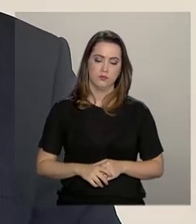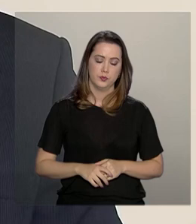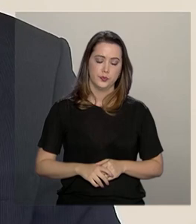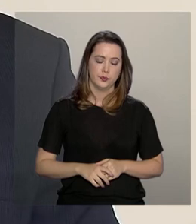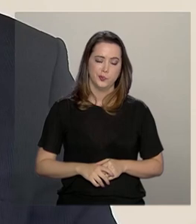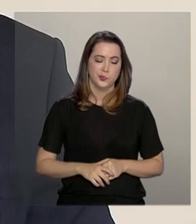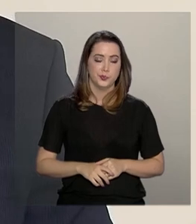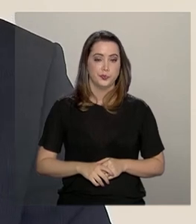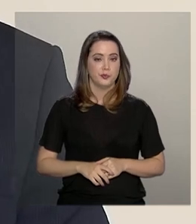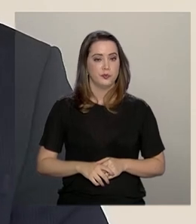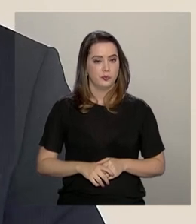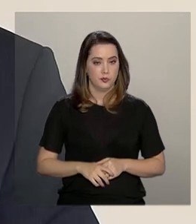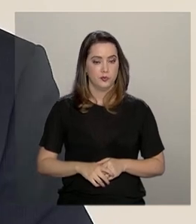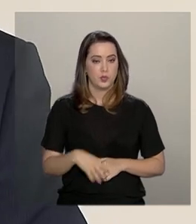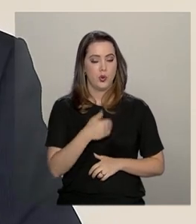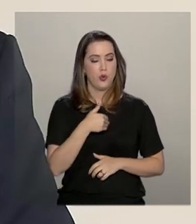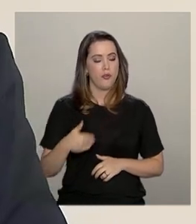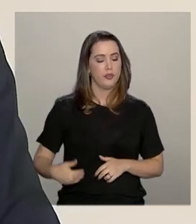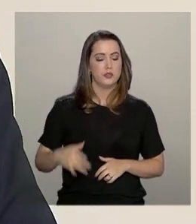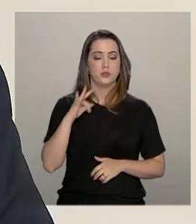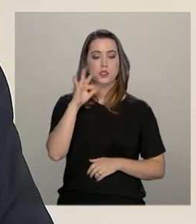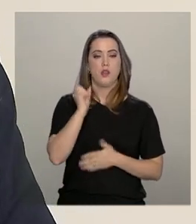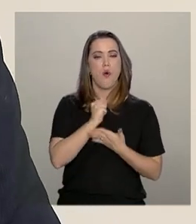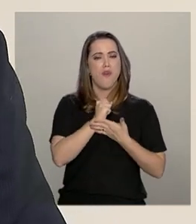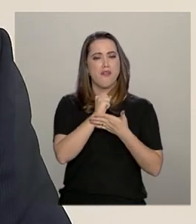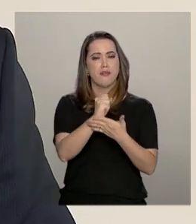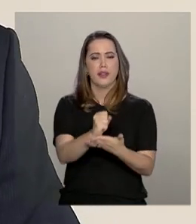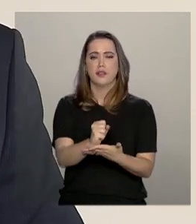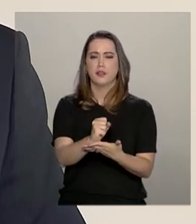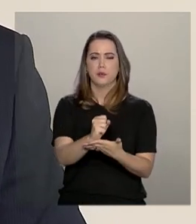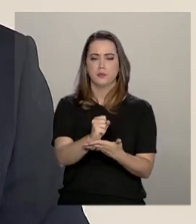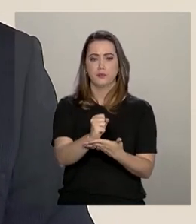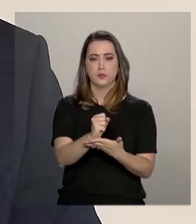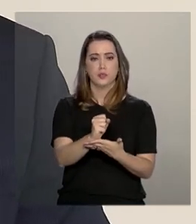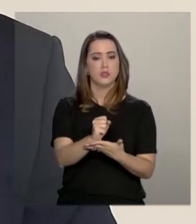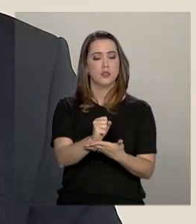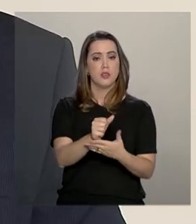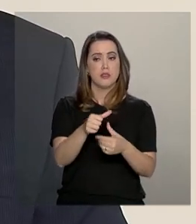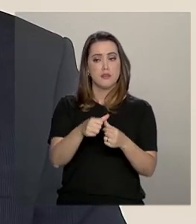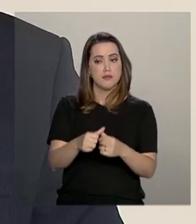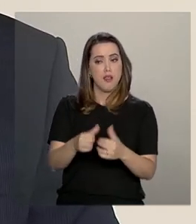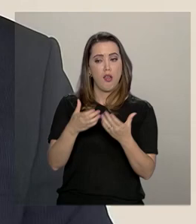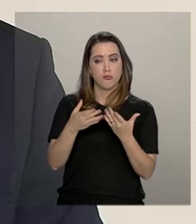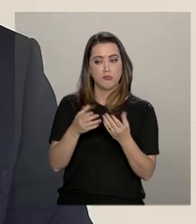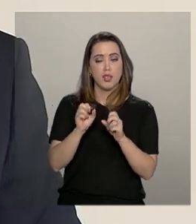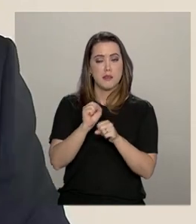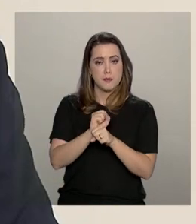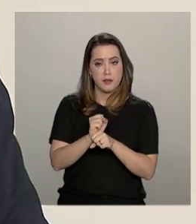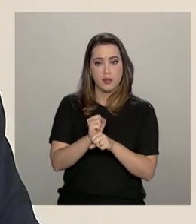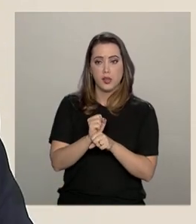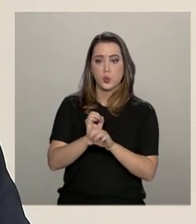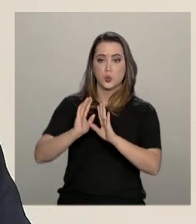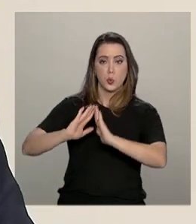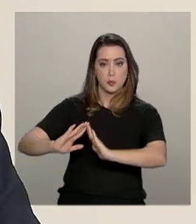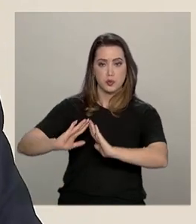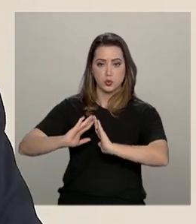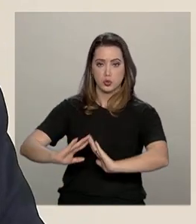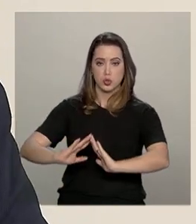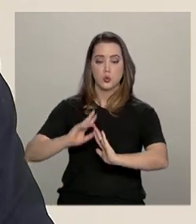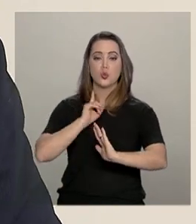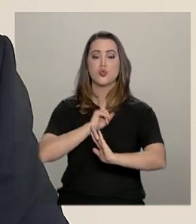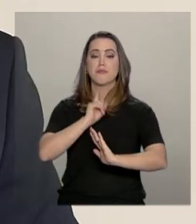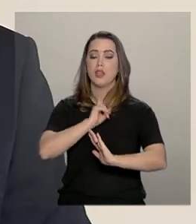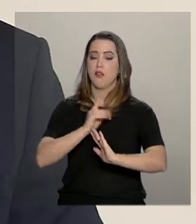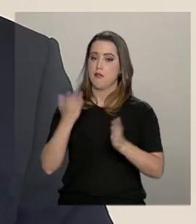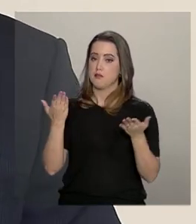O governo federal está à disposição para receber os pedidos do Estado de Minas Gerais.